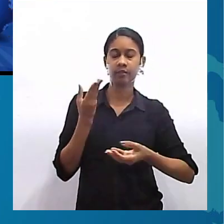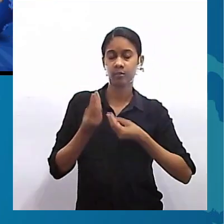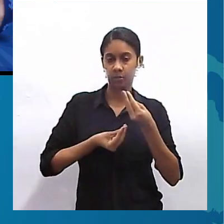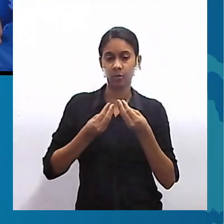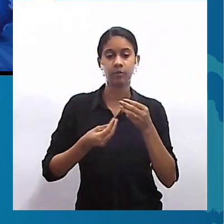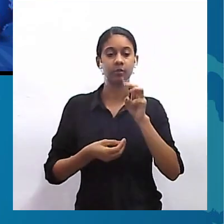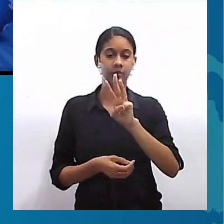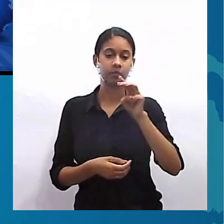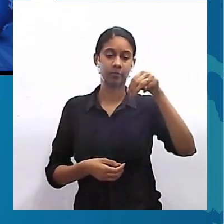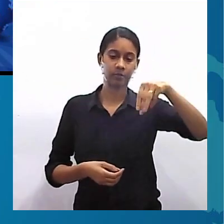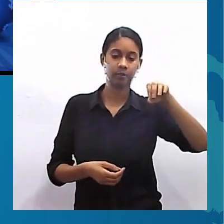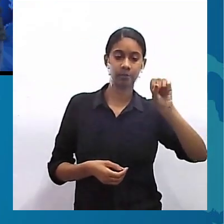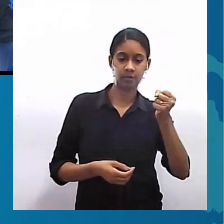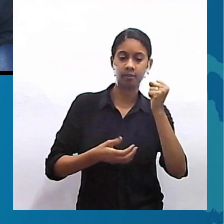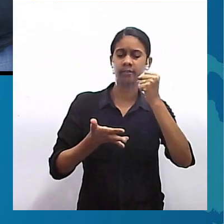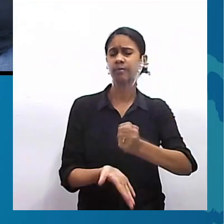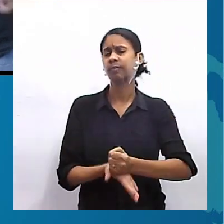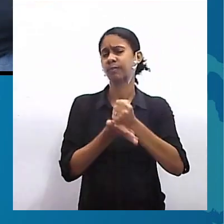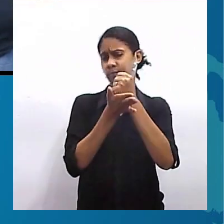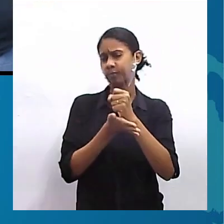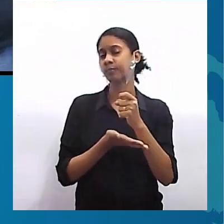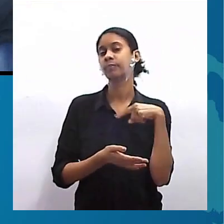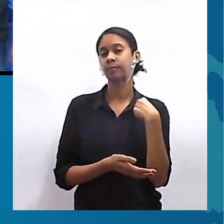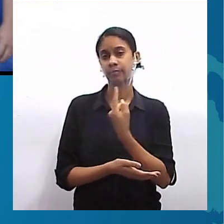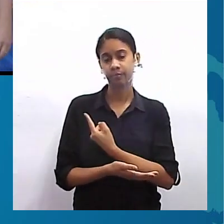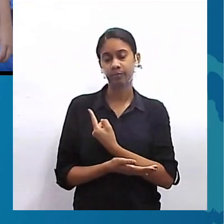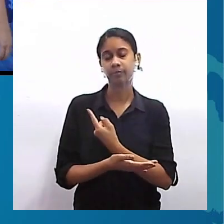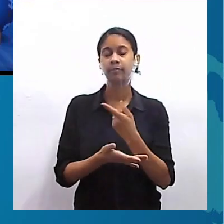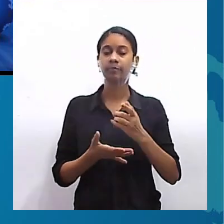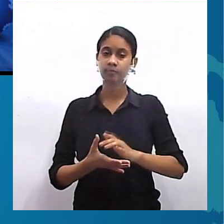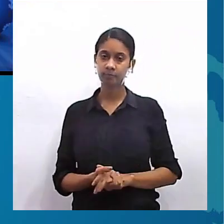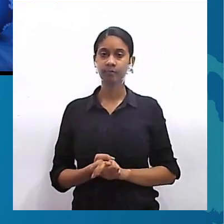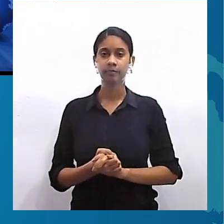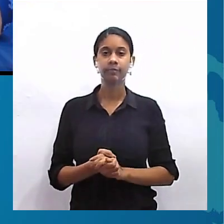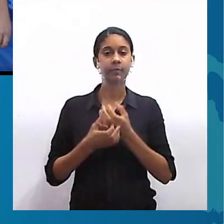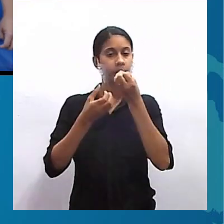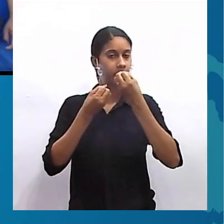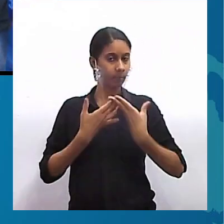veio para ajudar de forma muito